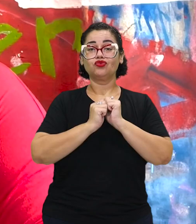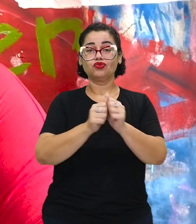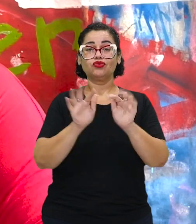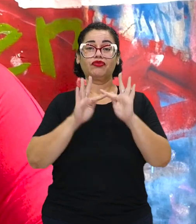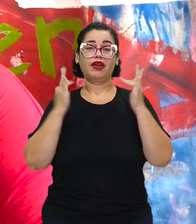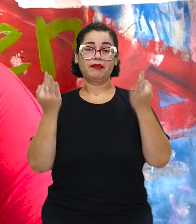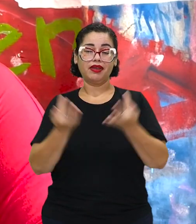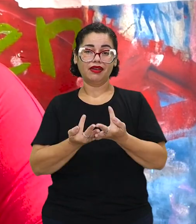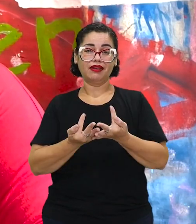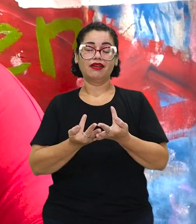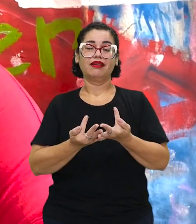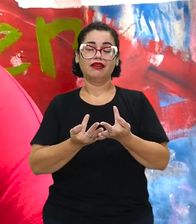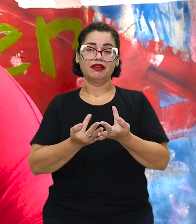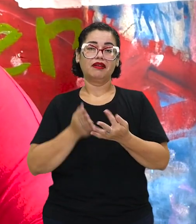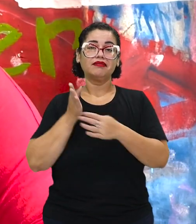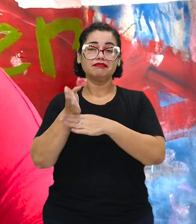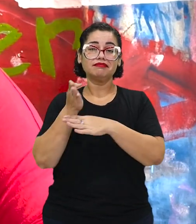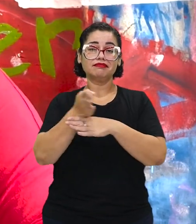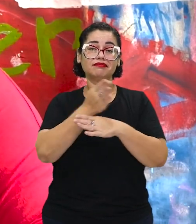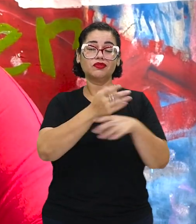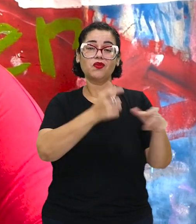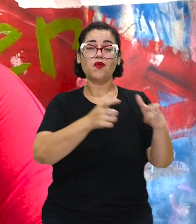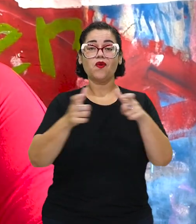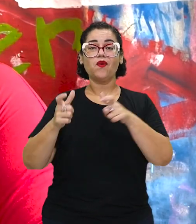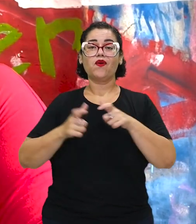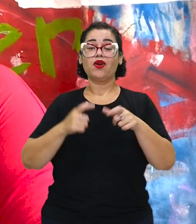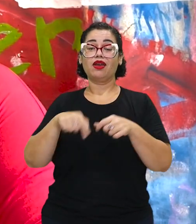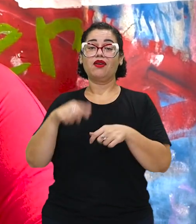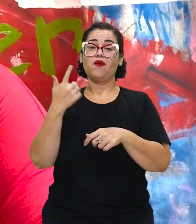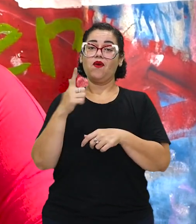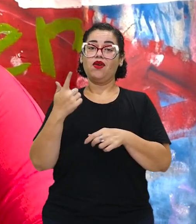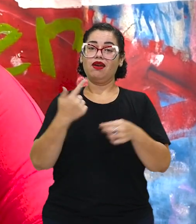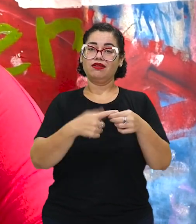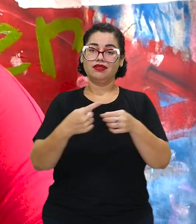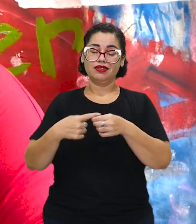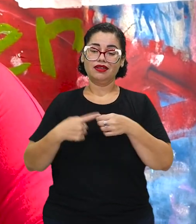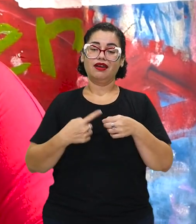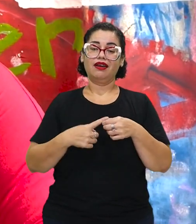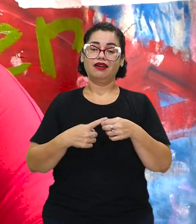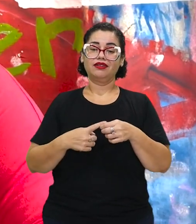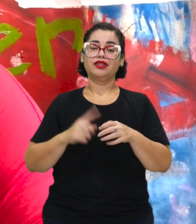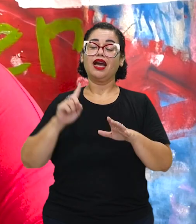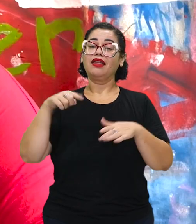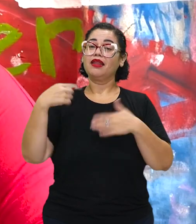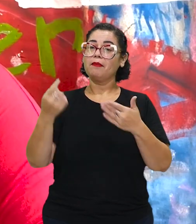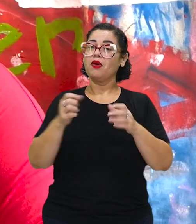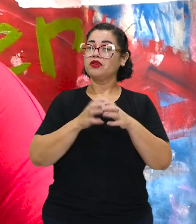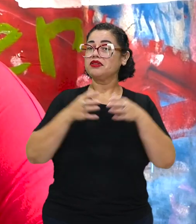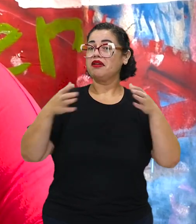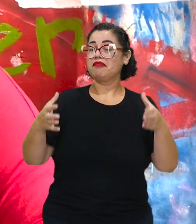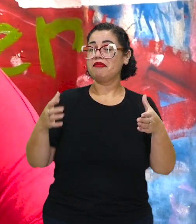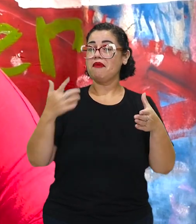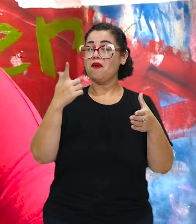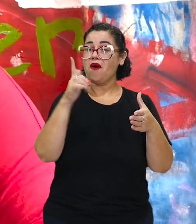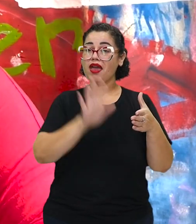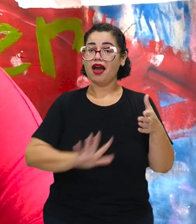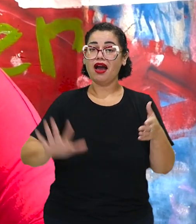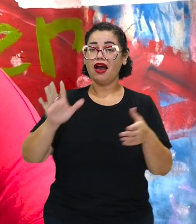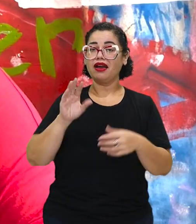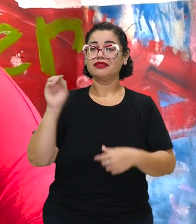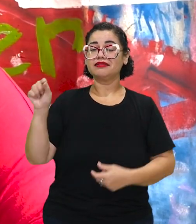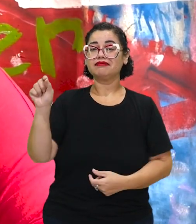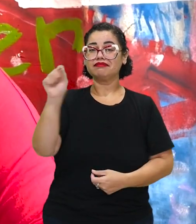passeio com os pais em determinados locais da cidade de Goiânia? Depois passa para